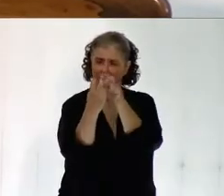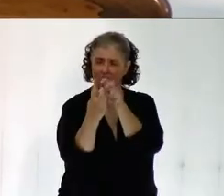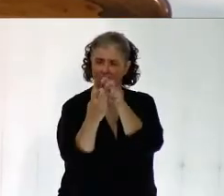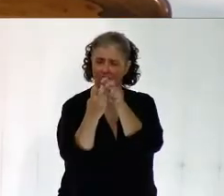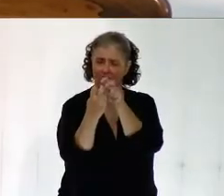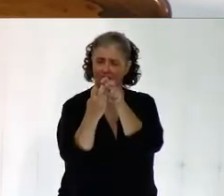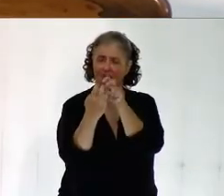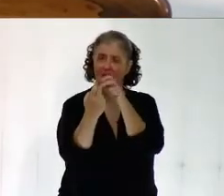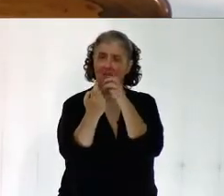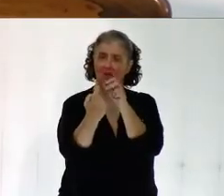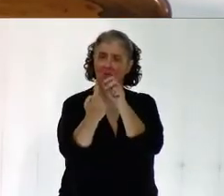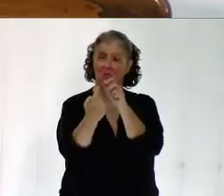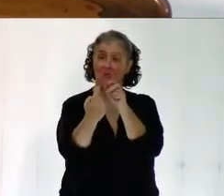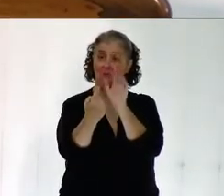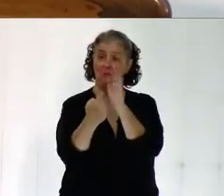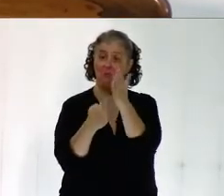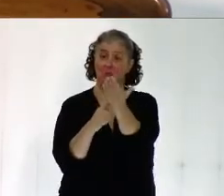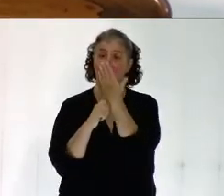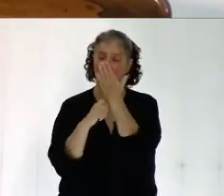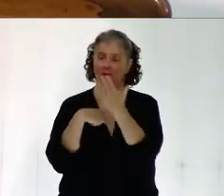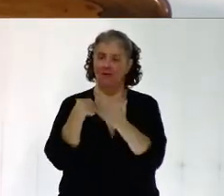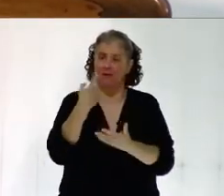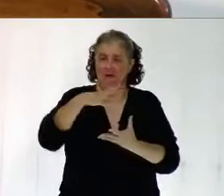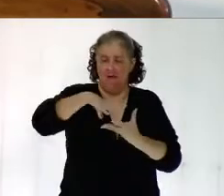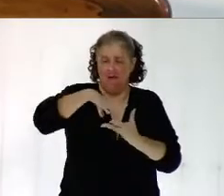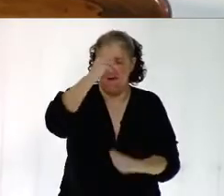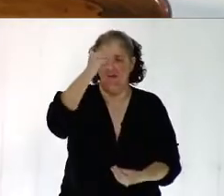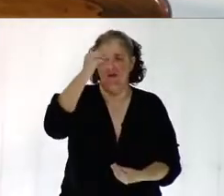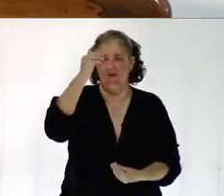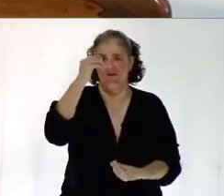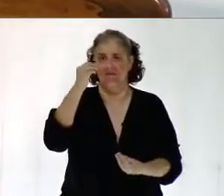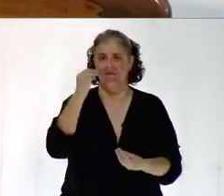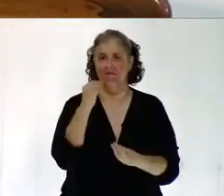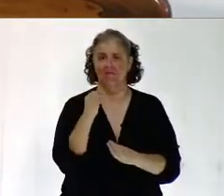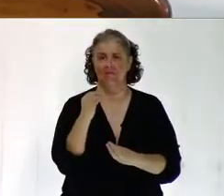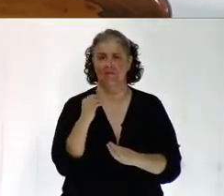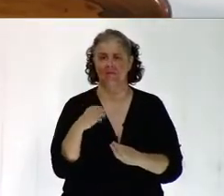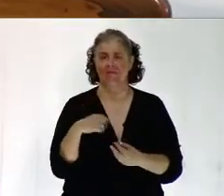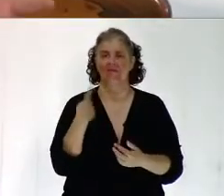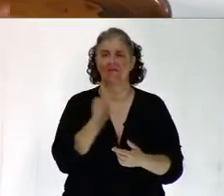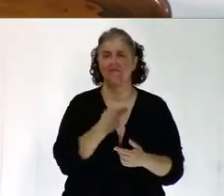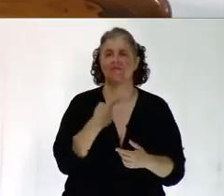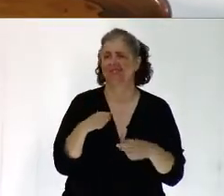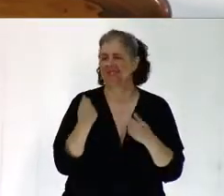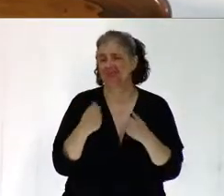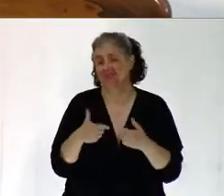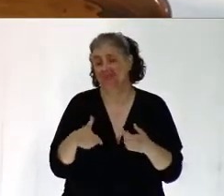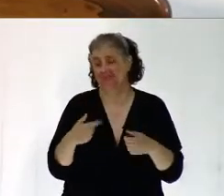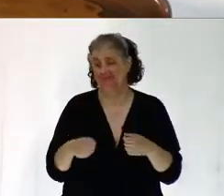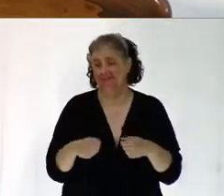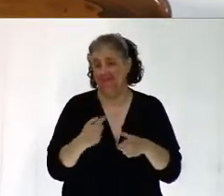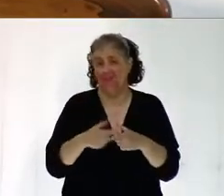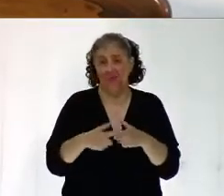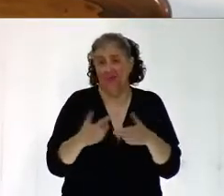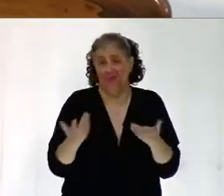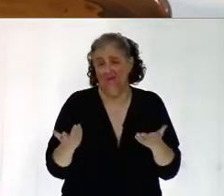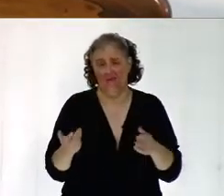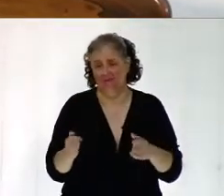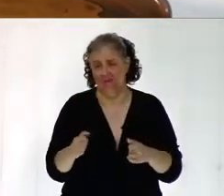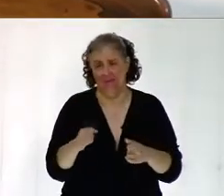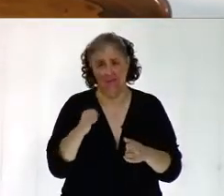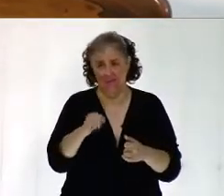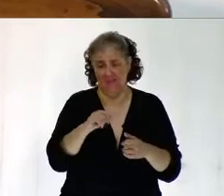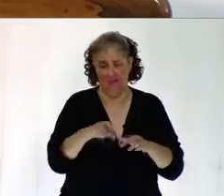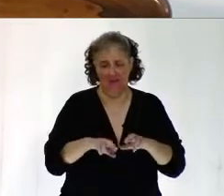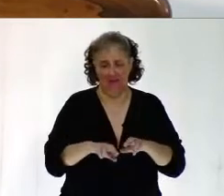alma senão certamente não haveria nem motivação para estudar uma passagem como